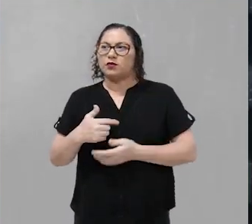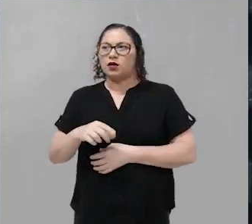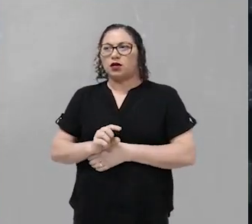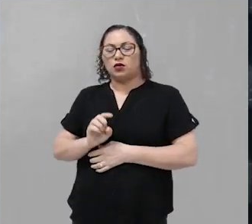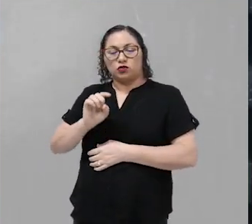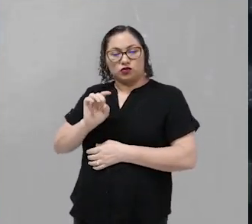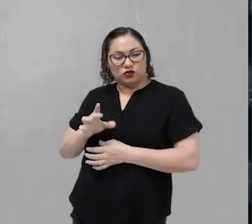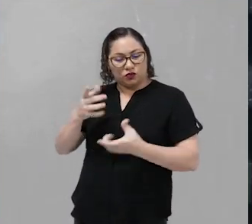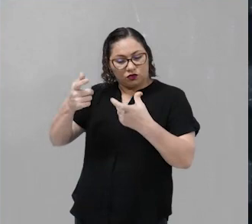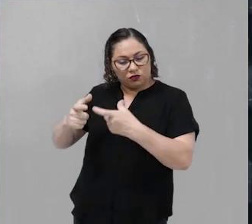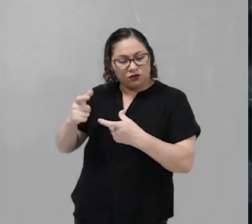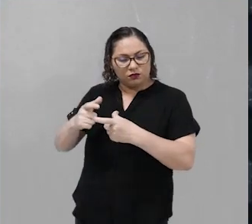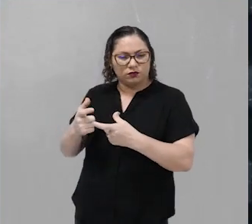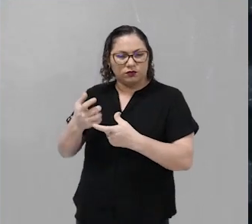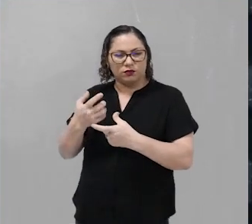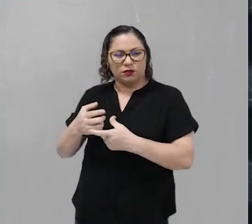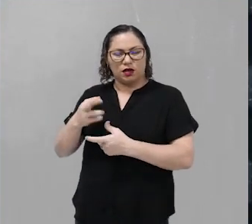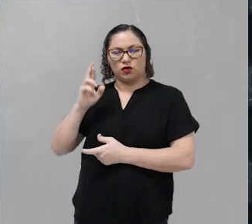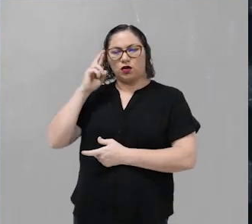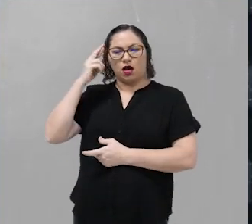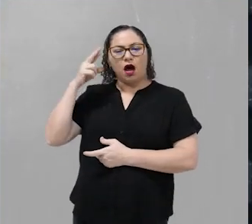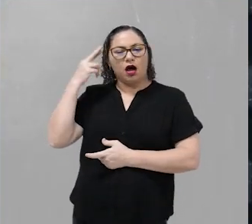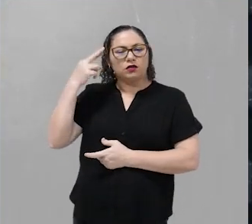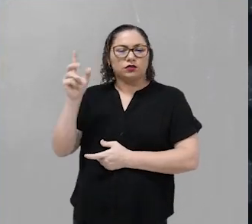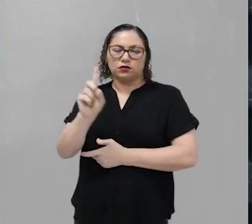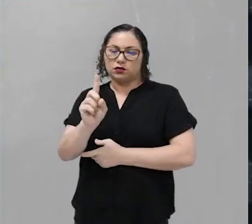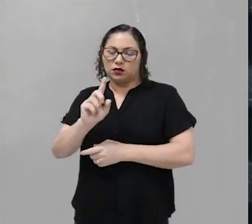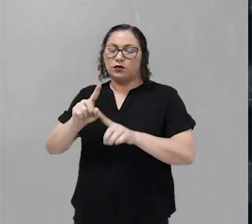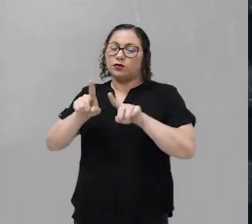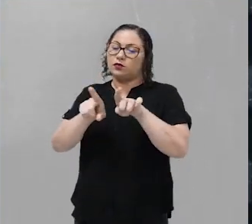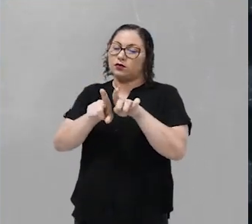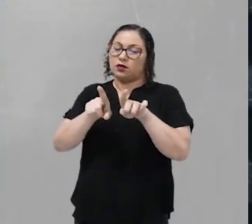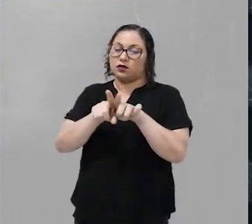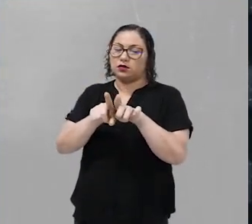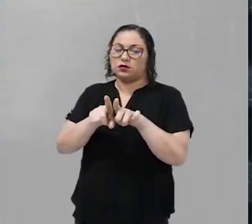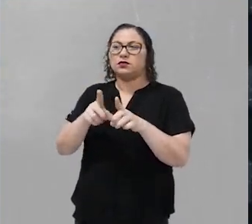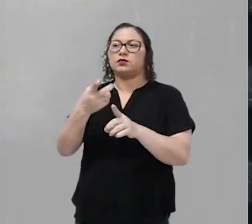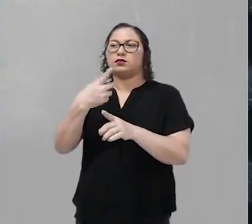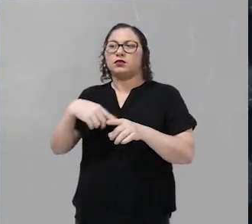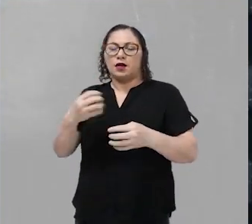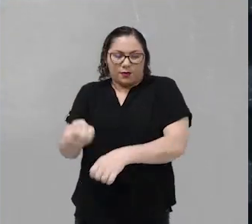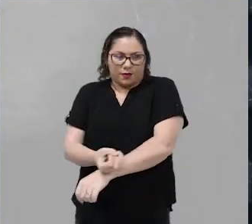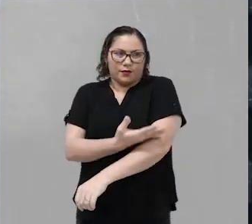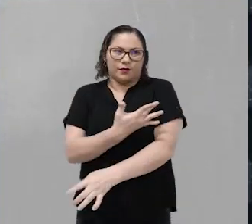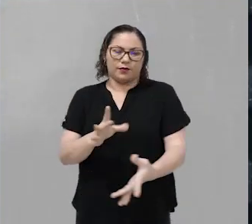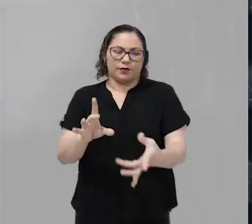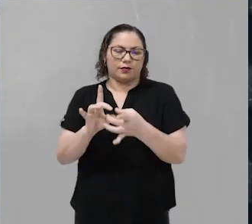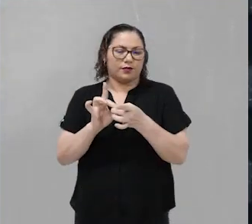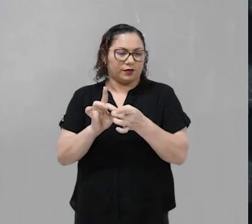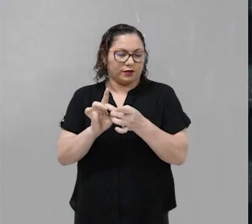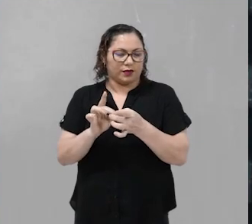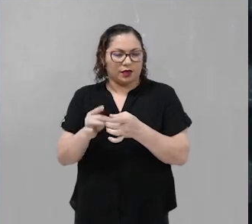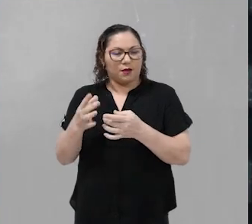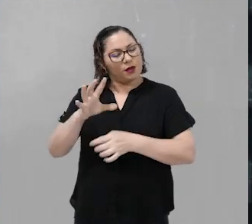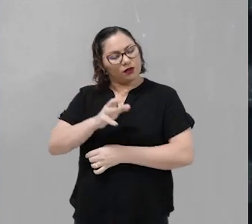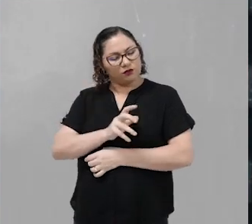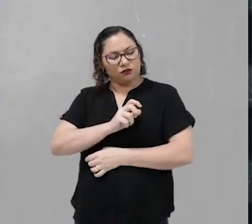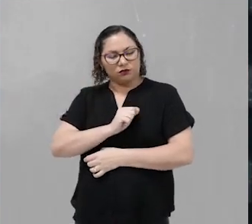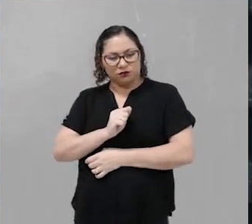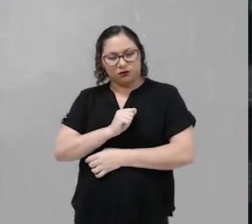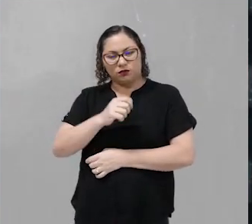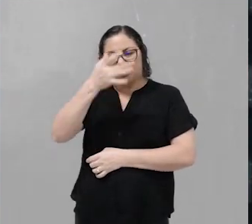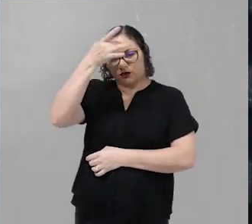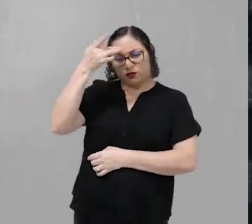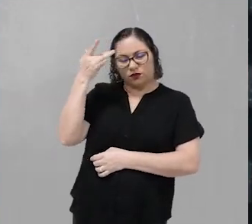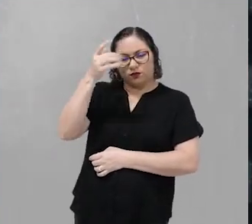apenas racional ou construído apenas pela razão, mas também pela emoção, pelo afeto das pessoas